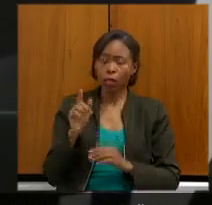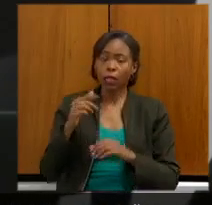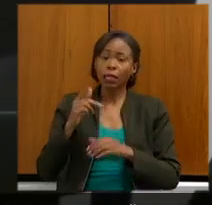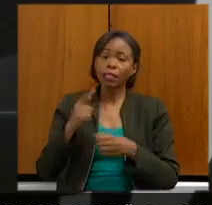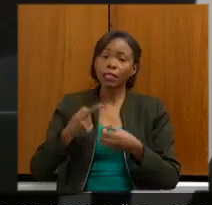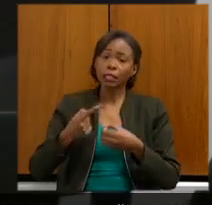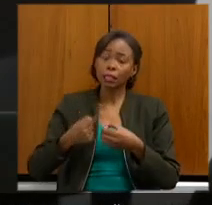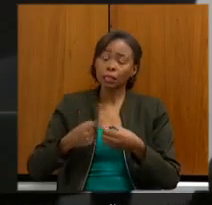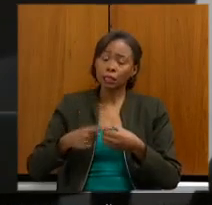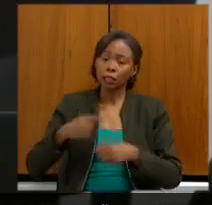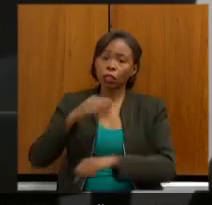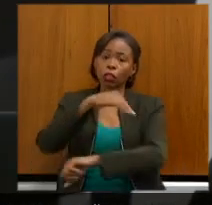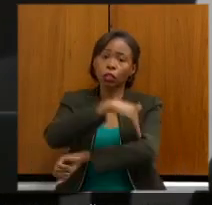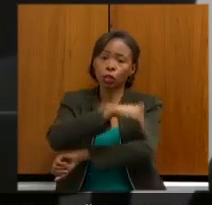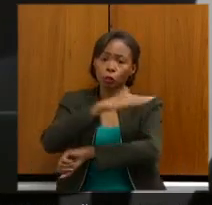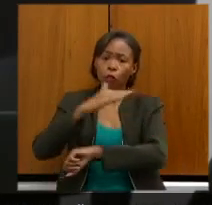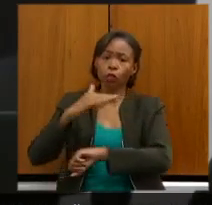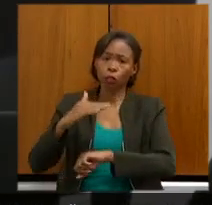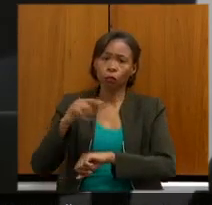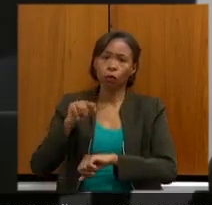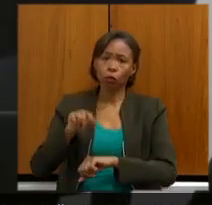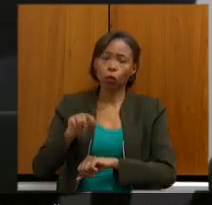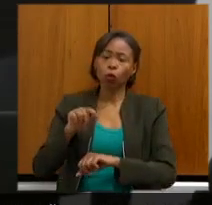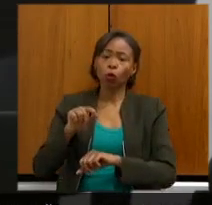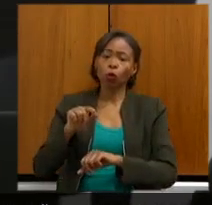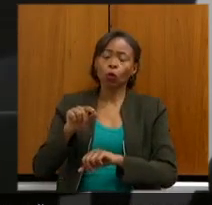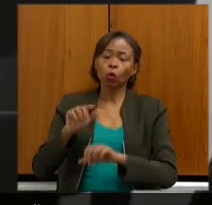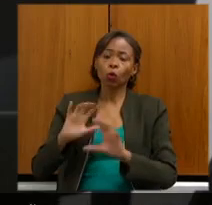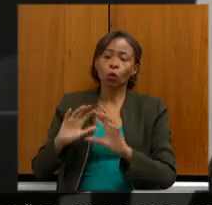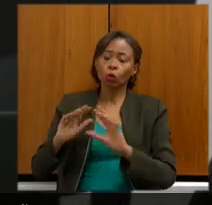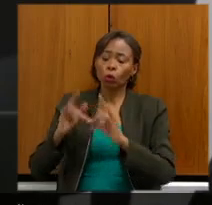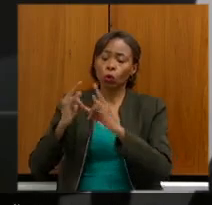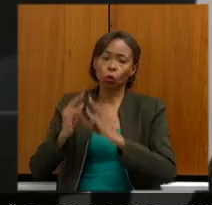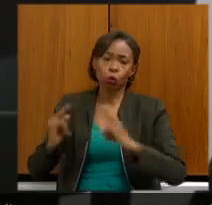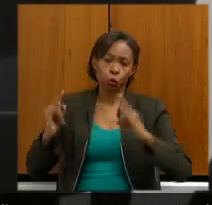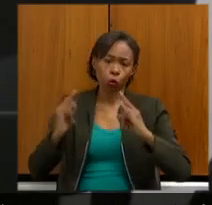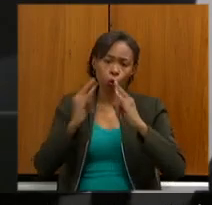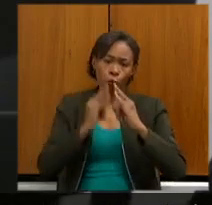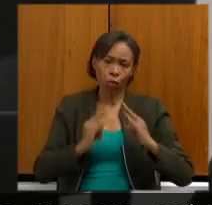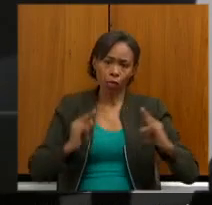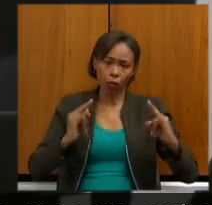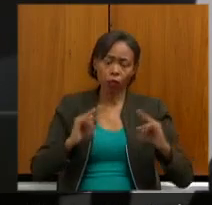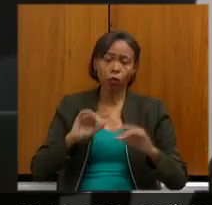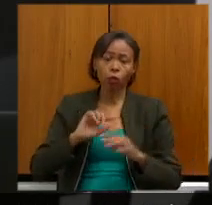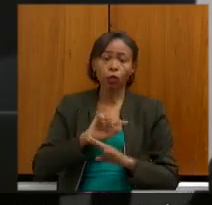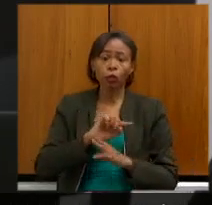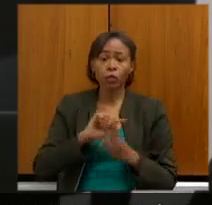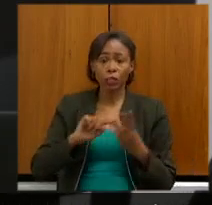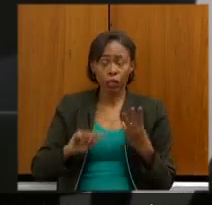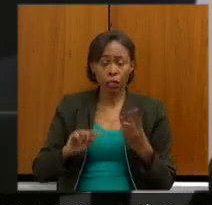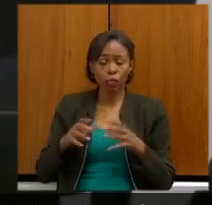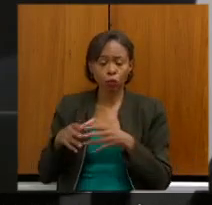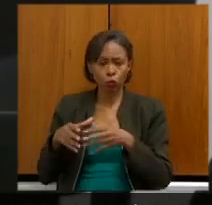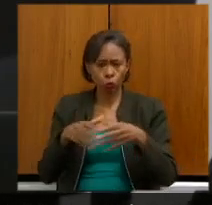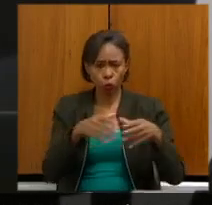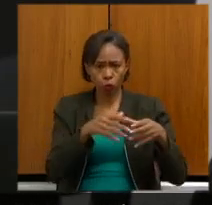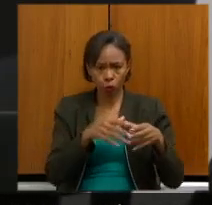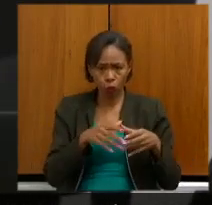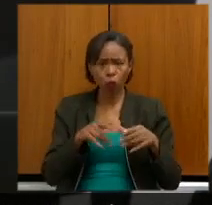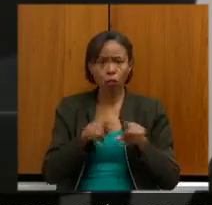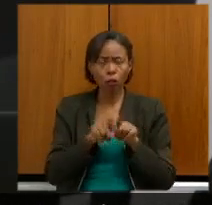pelas etnias abacar mongoió xucuru-kariri bem como seus direitos